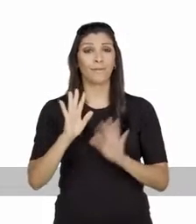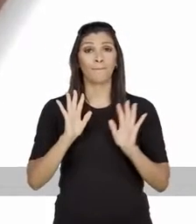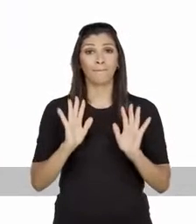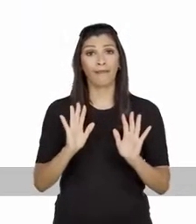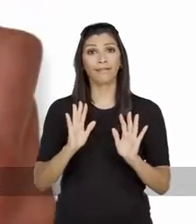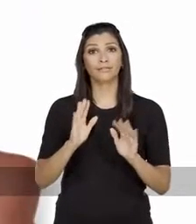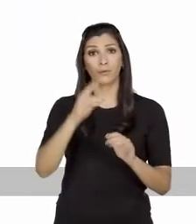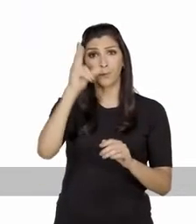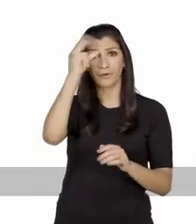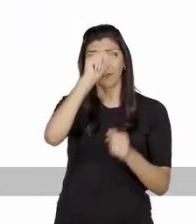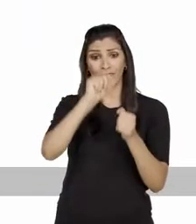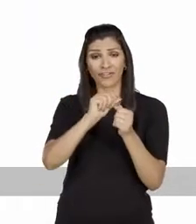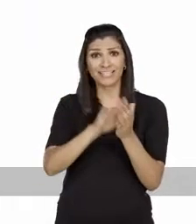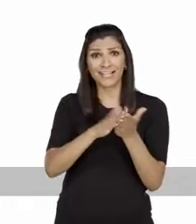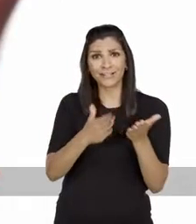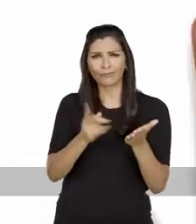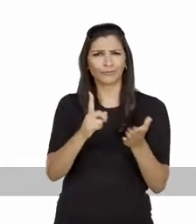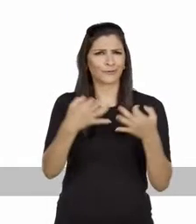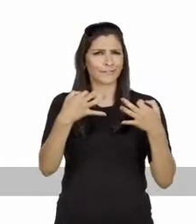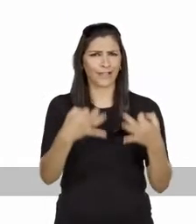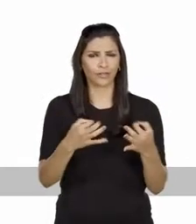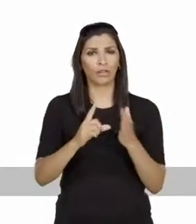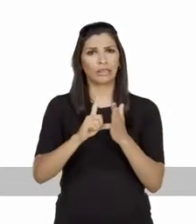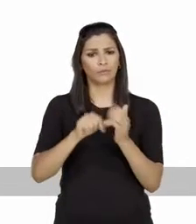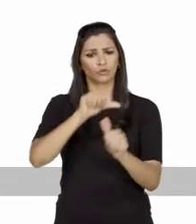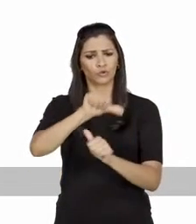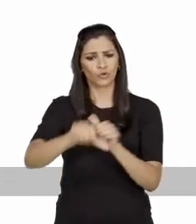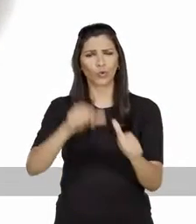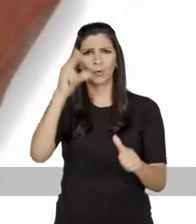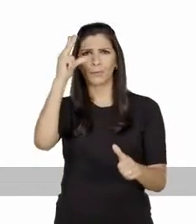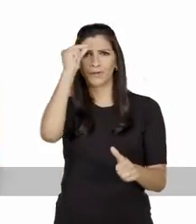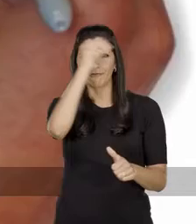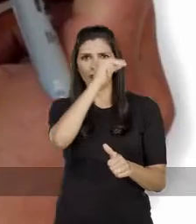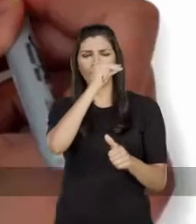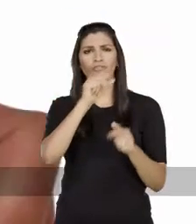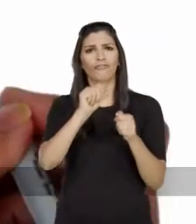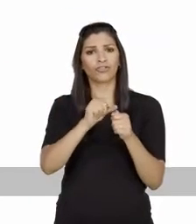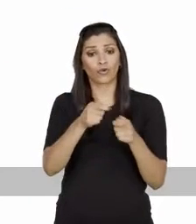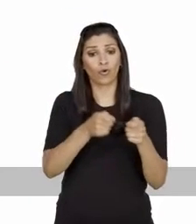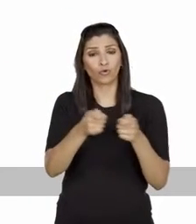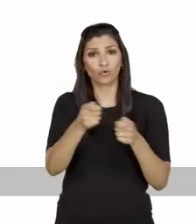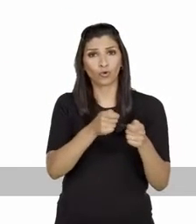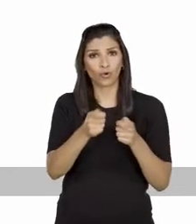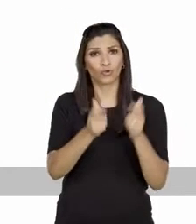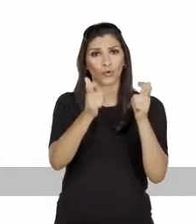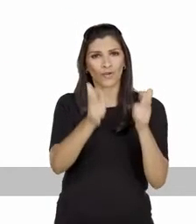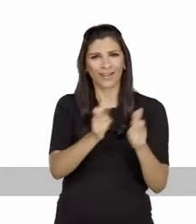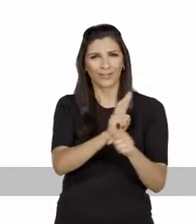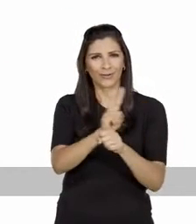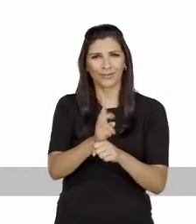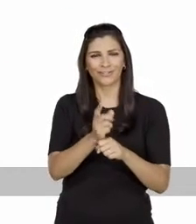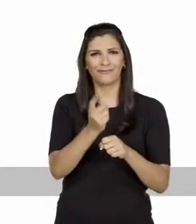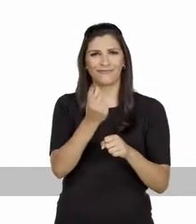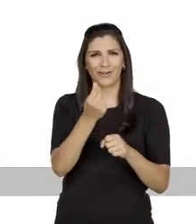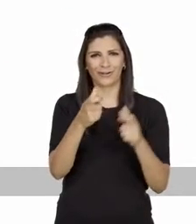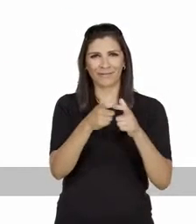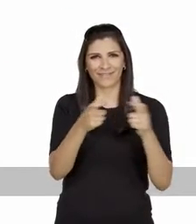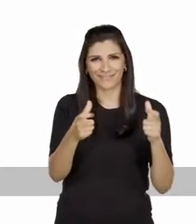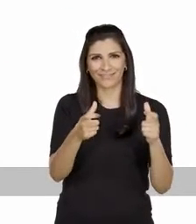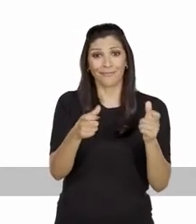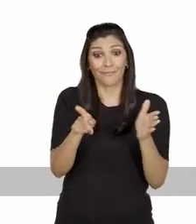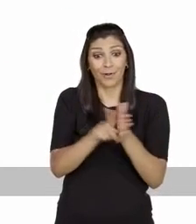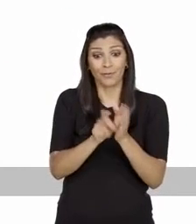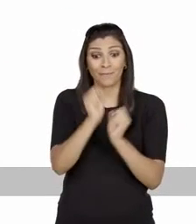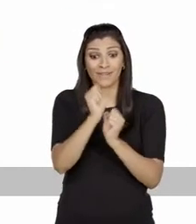Aí, um prefeito fez uma licitação que não deu muito certo. Depois, veio outro prefeito e entregou o controle do órgão que cuida do preço